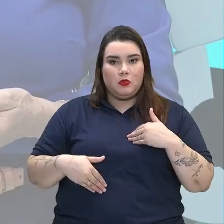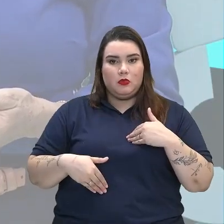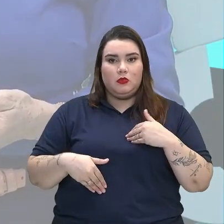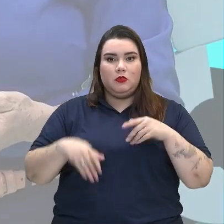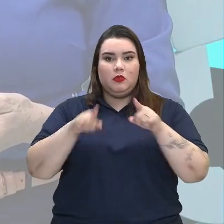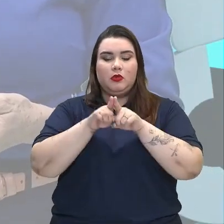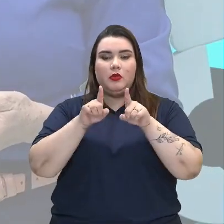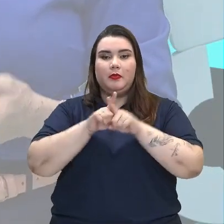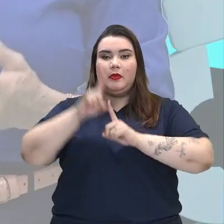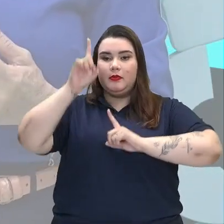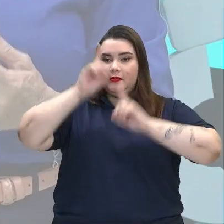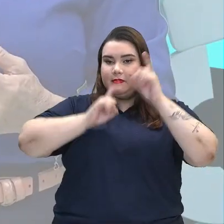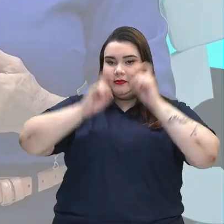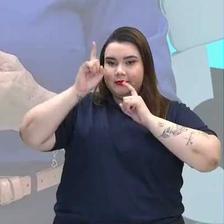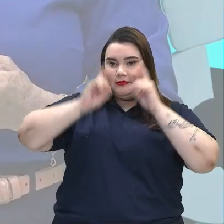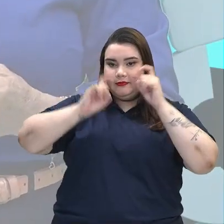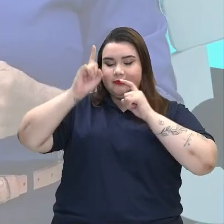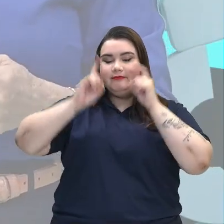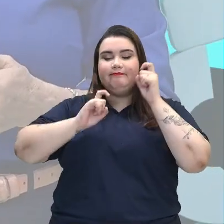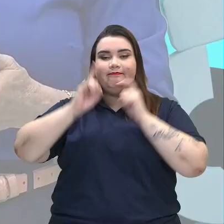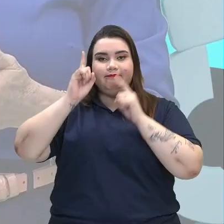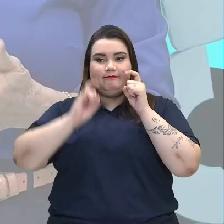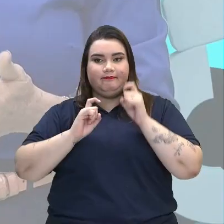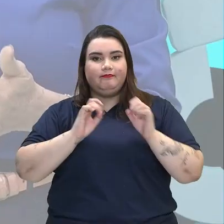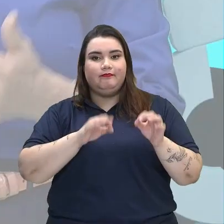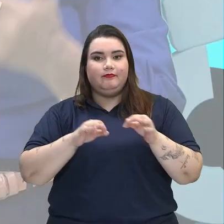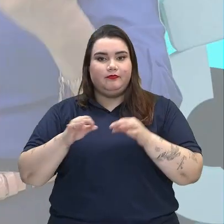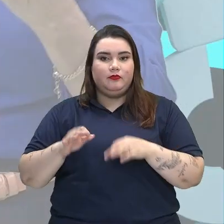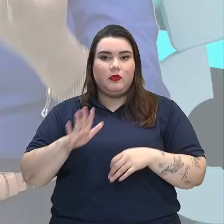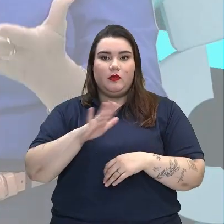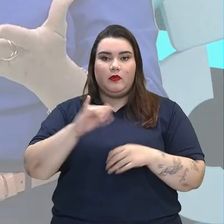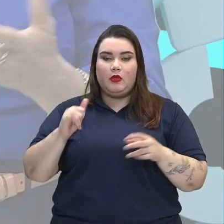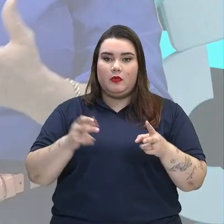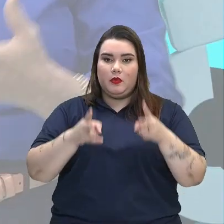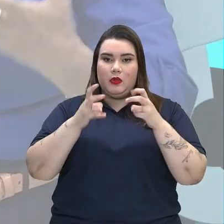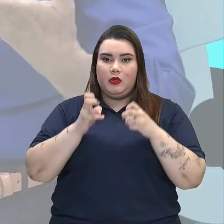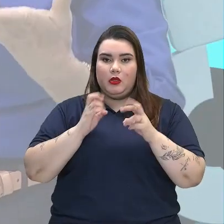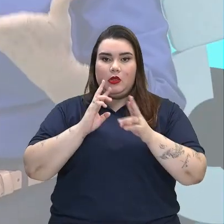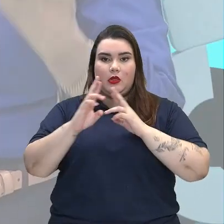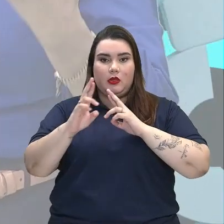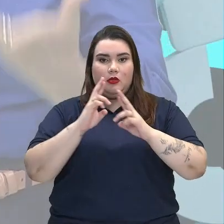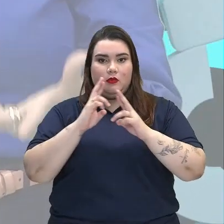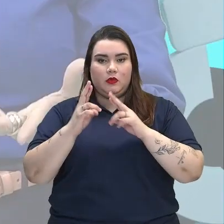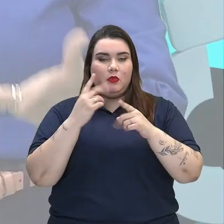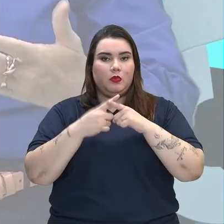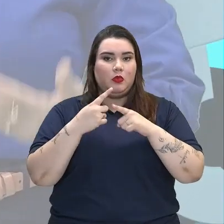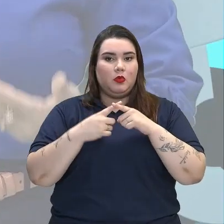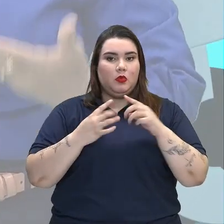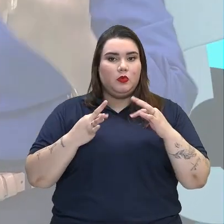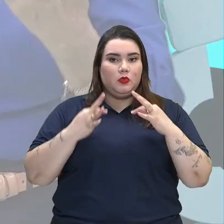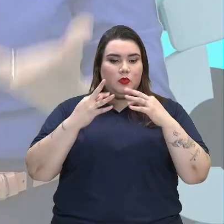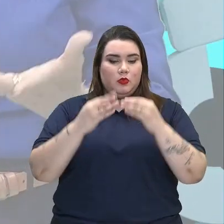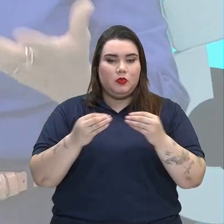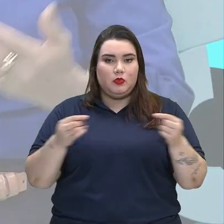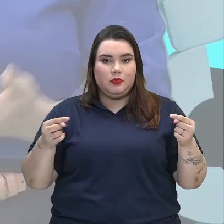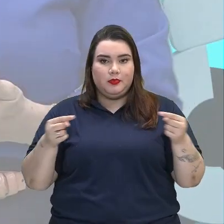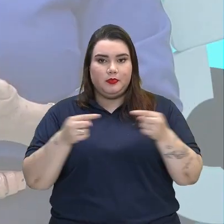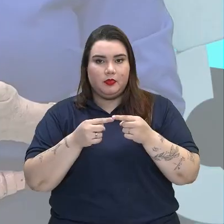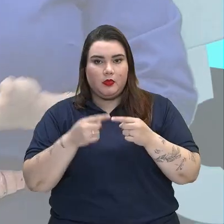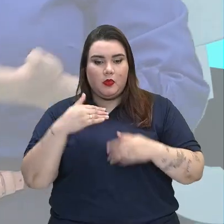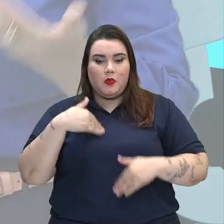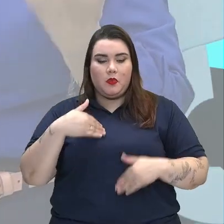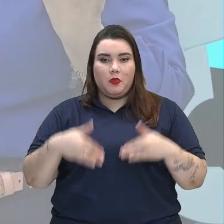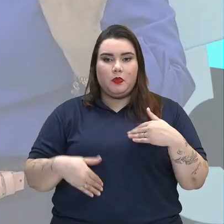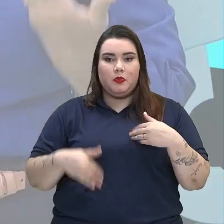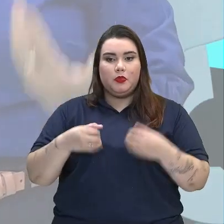e expressões faciais, né? Você vai observar isso na entrevista oral, porque tudo ali comunica, o corpo fala,